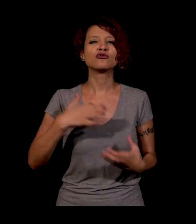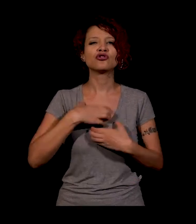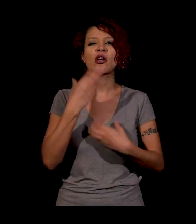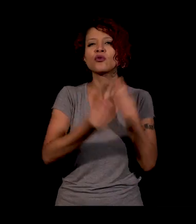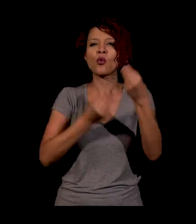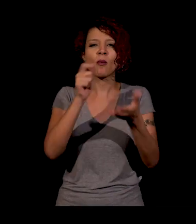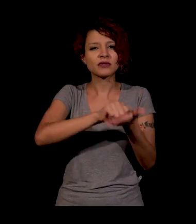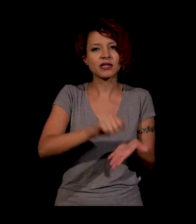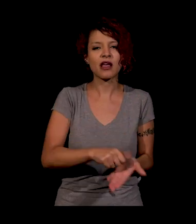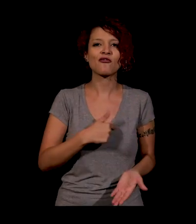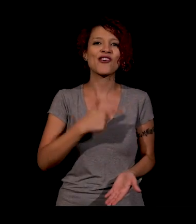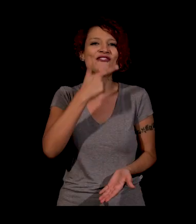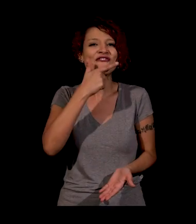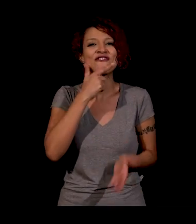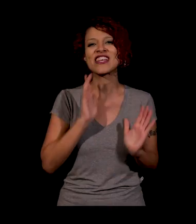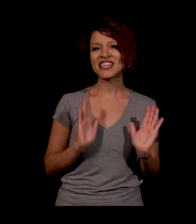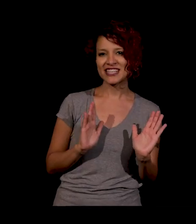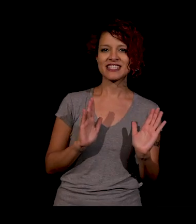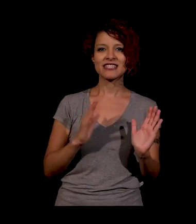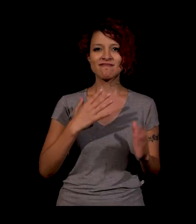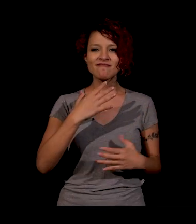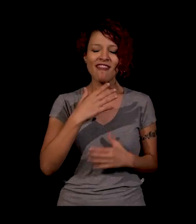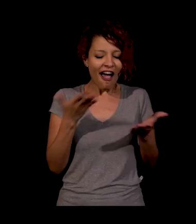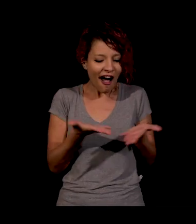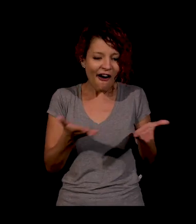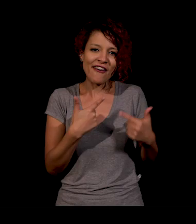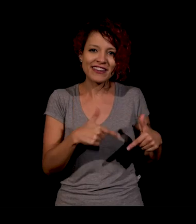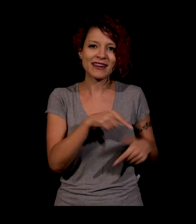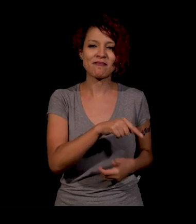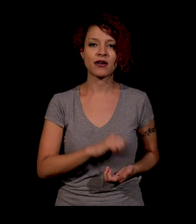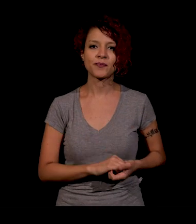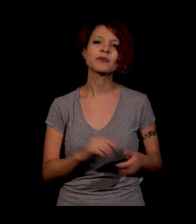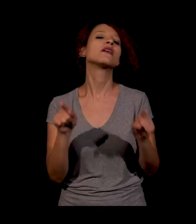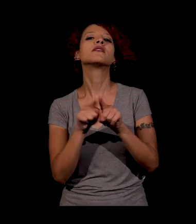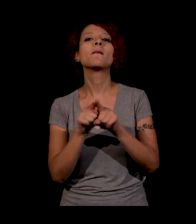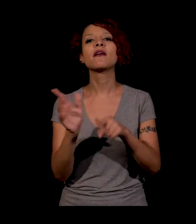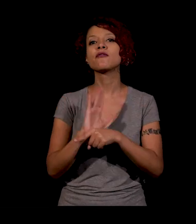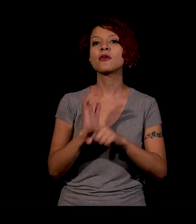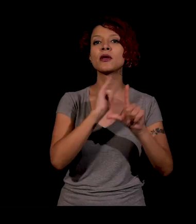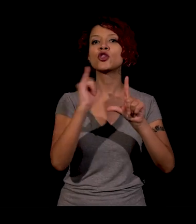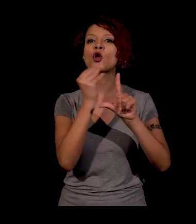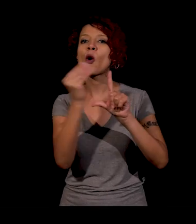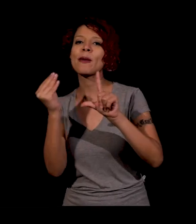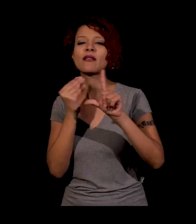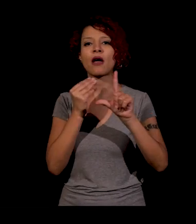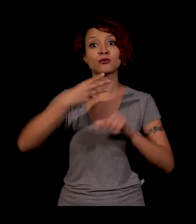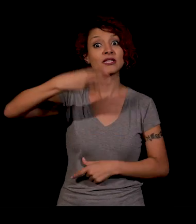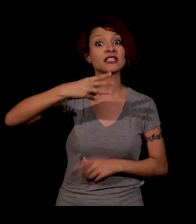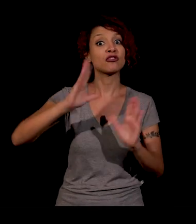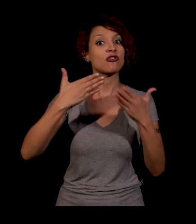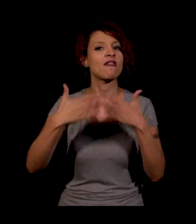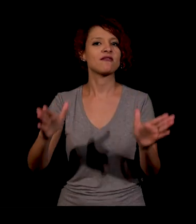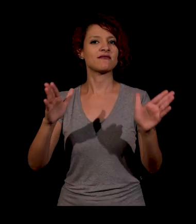Tô contente assim com esse lugar que eu tô ocupando. Eu também faço documentários. Eu tô lançando meu terceiro documentário.